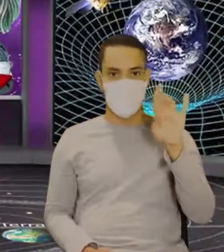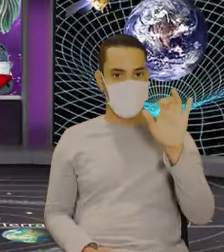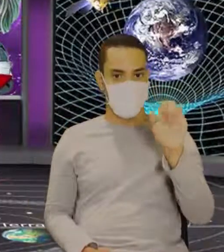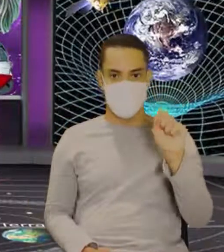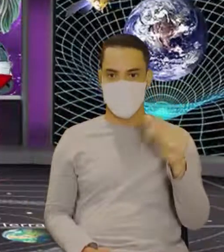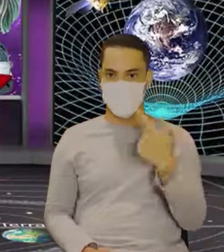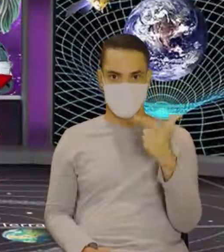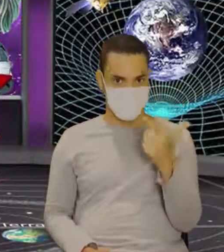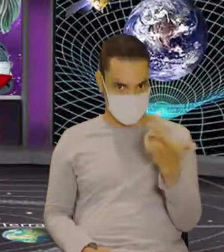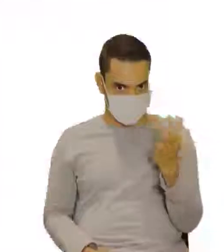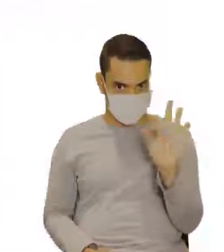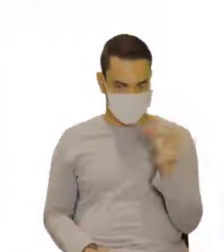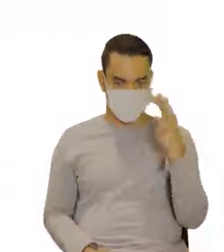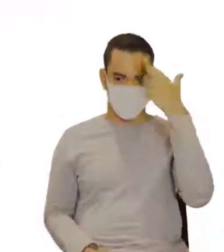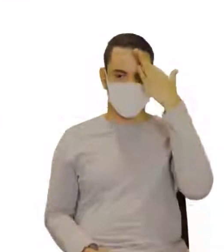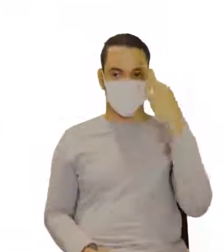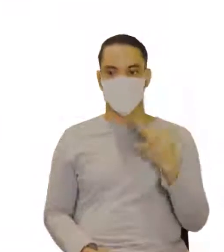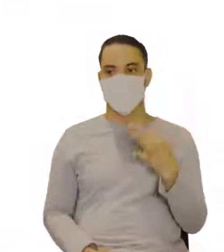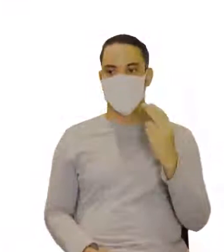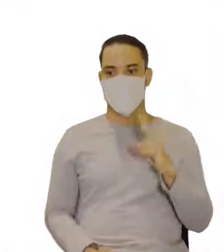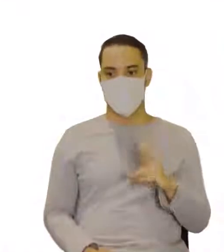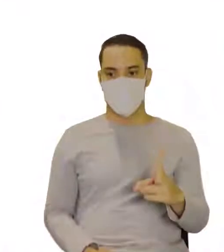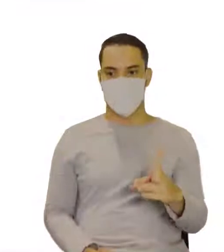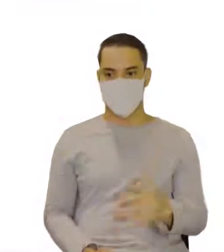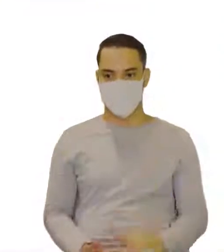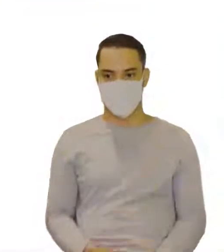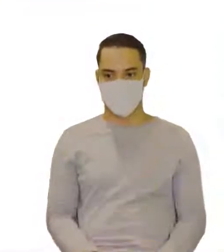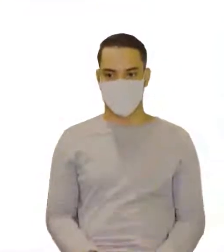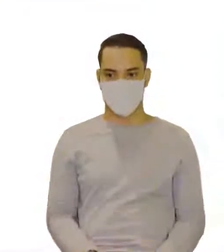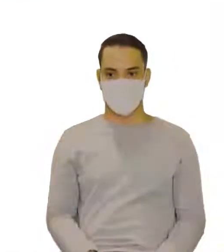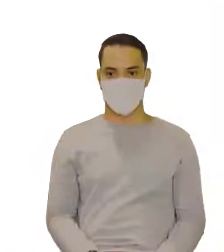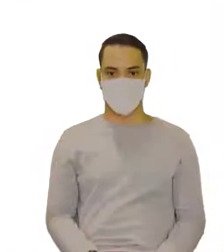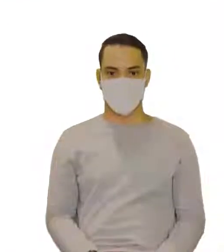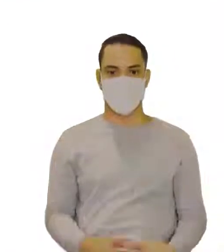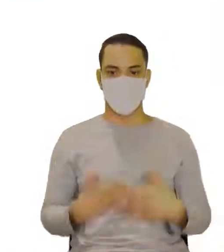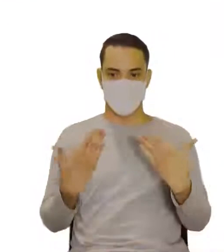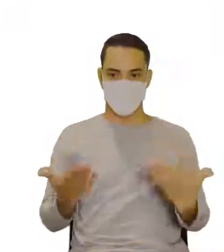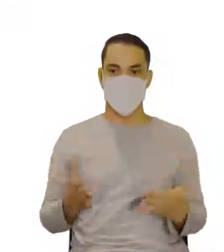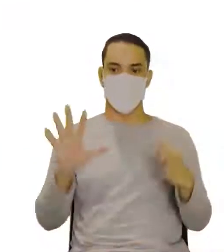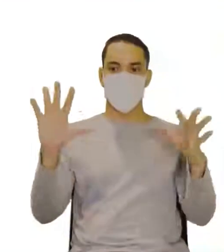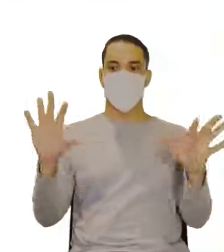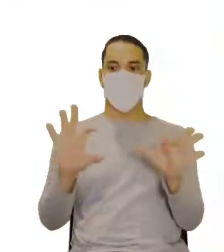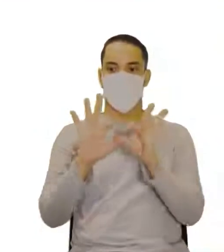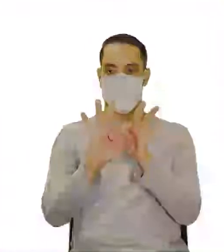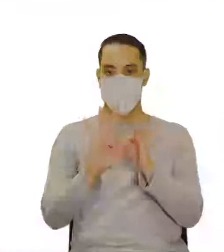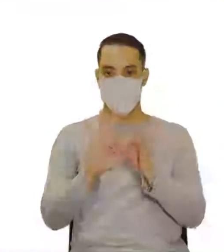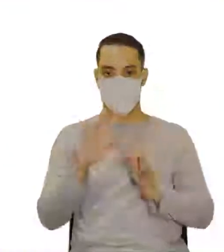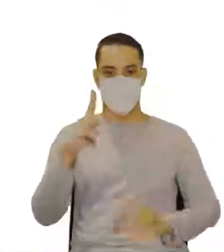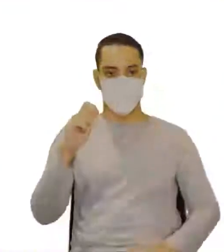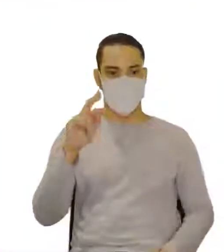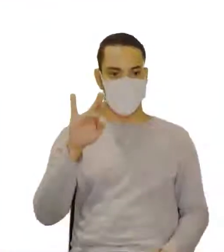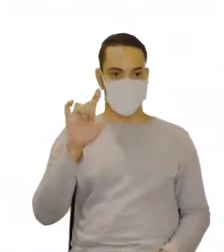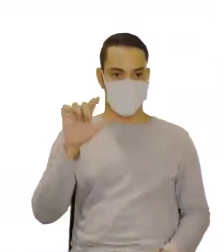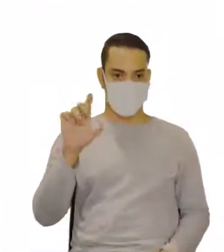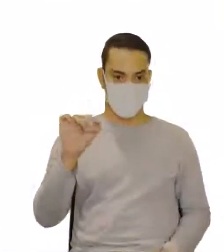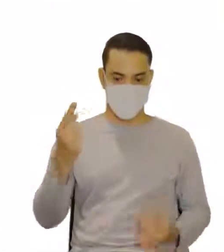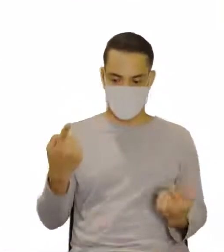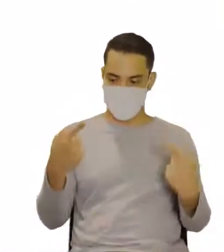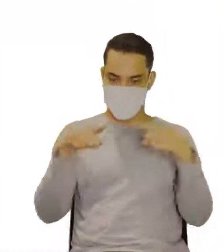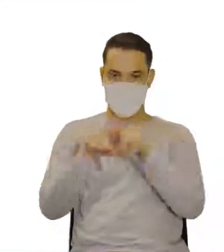isso? Ok? Vamos continuar, olha só. Como na associação de resistores em paralelo, a